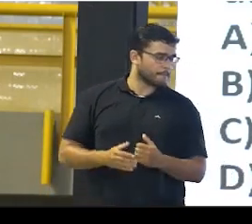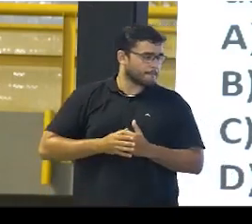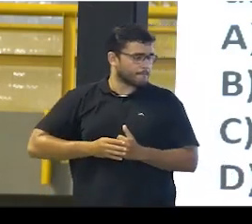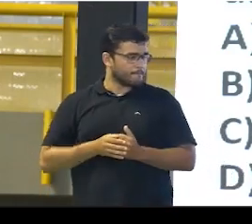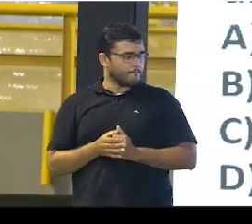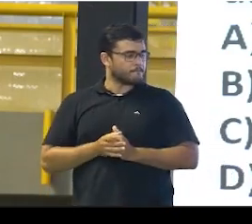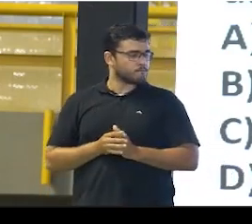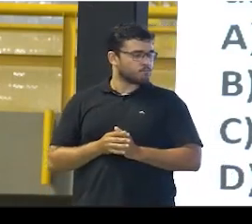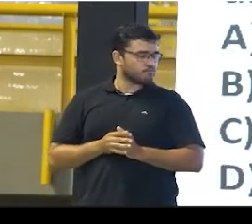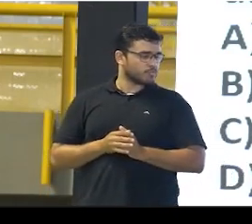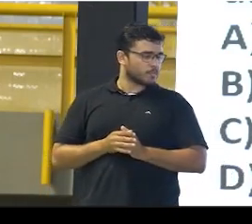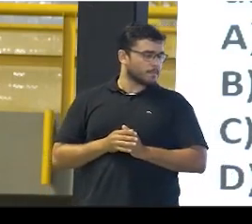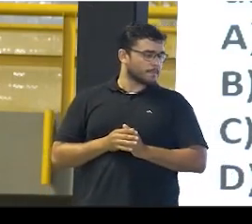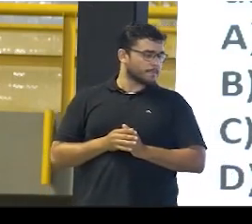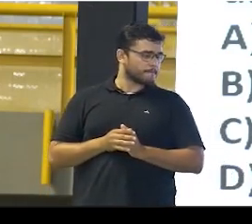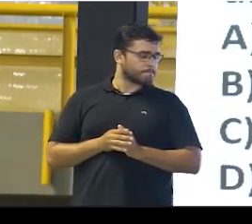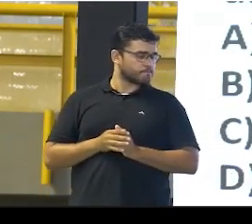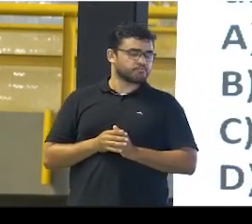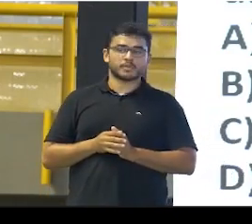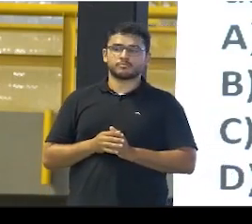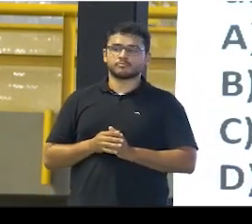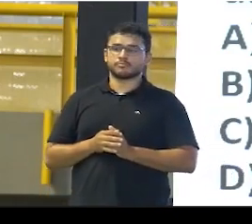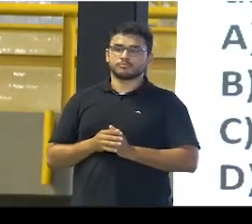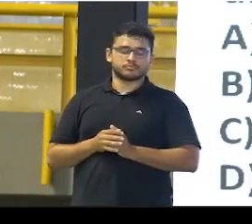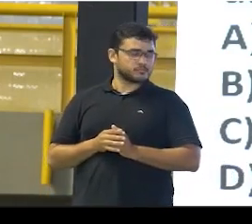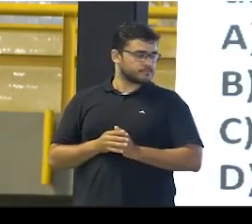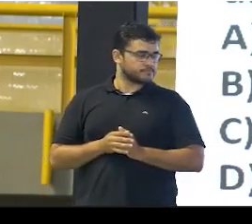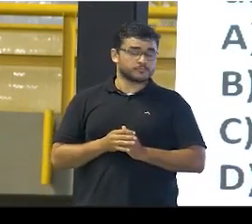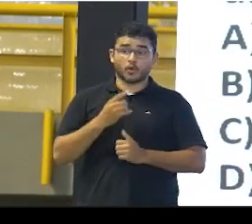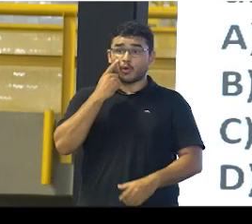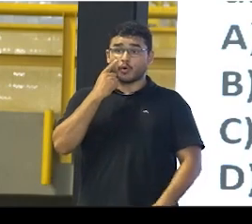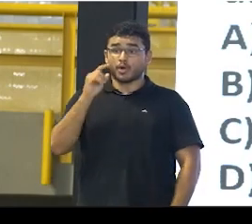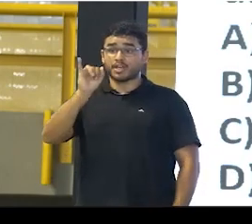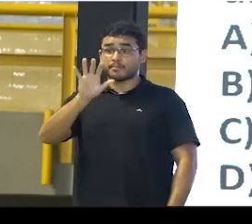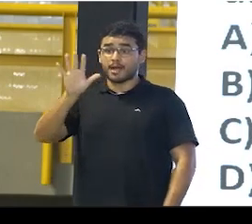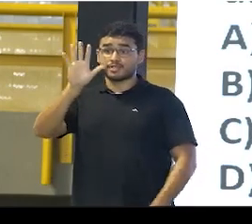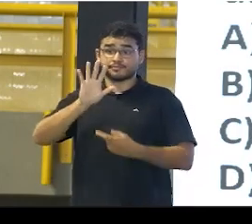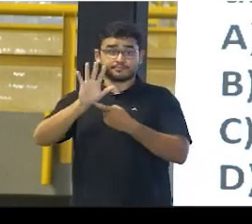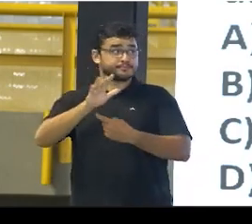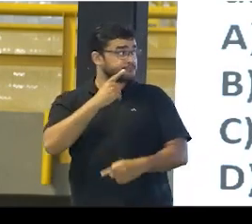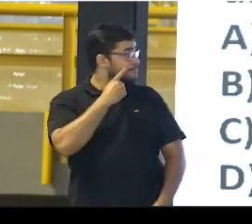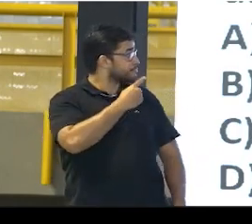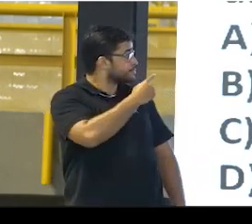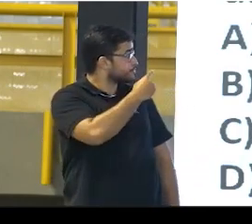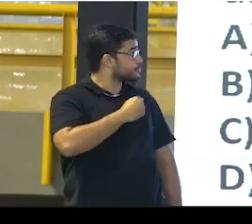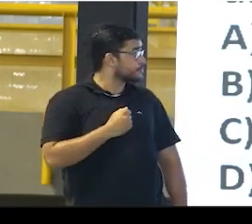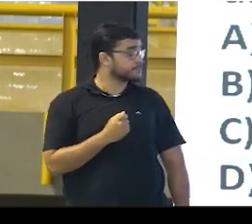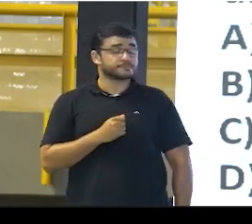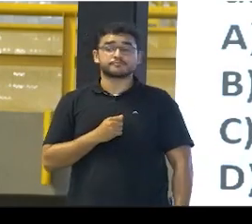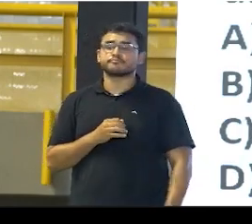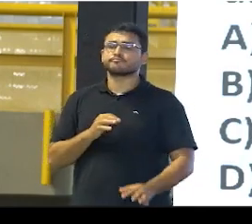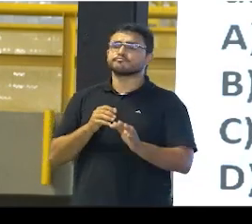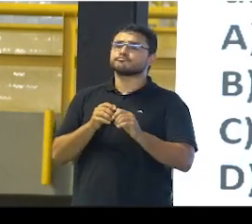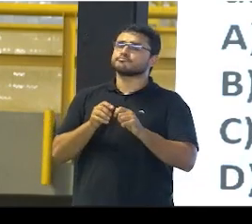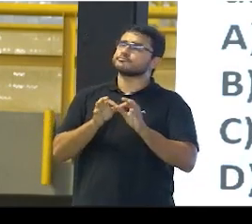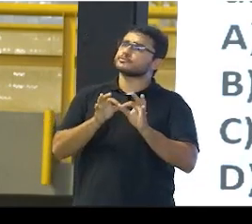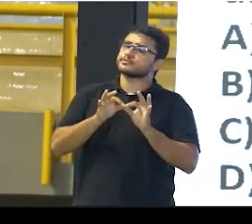Gente, quando a gente fala de razão trigonométrica, são as razões que a gente encontra dentro de um